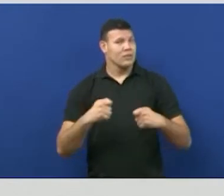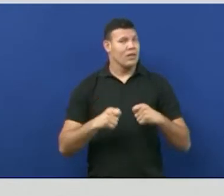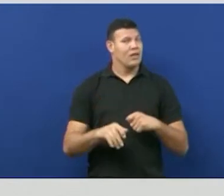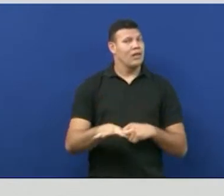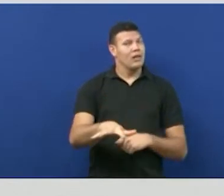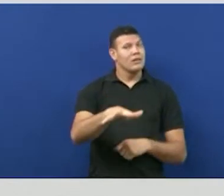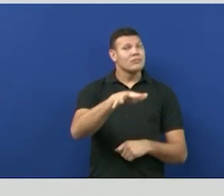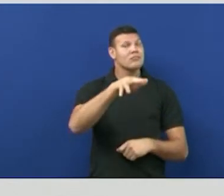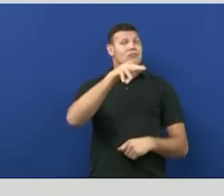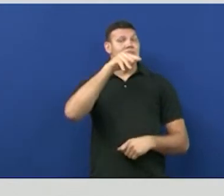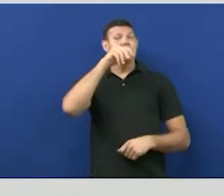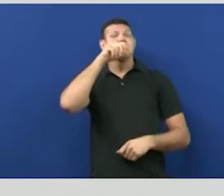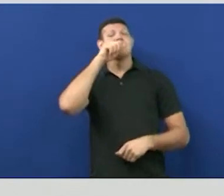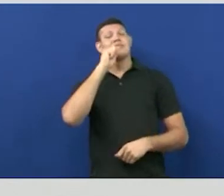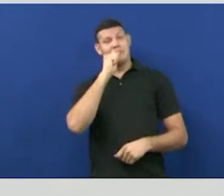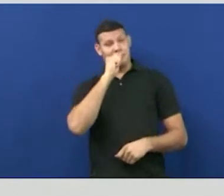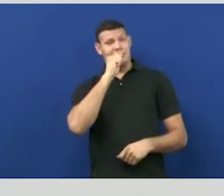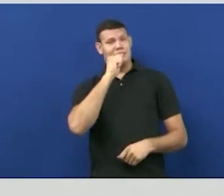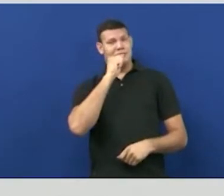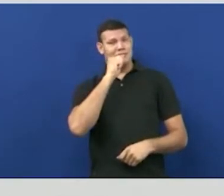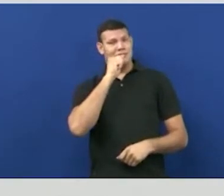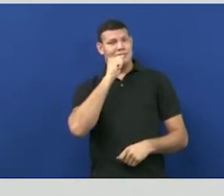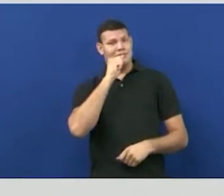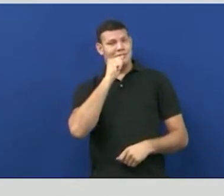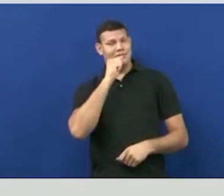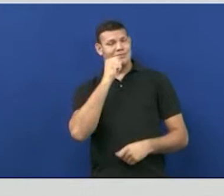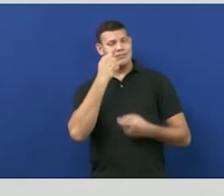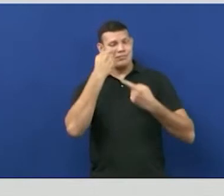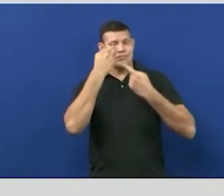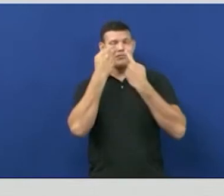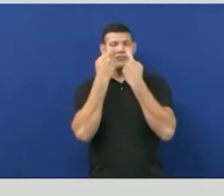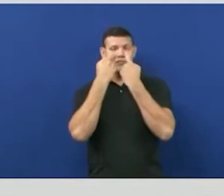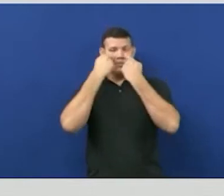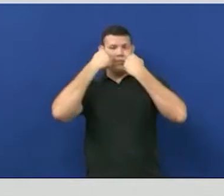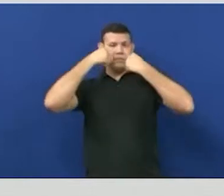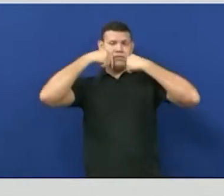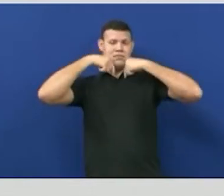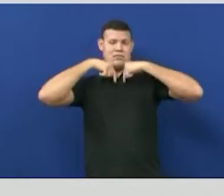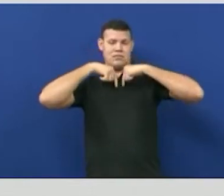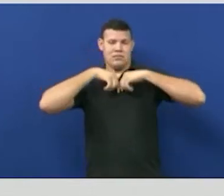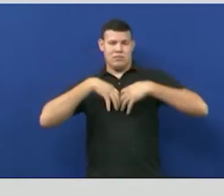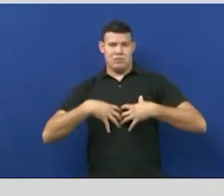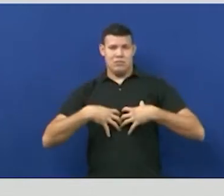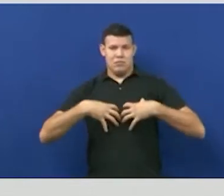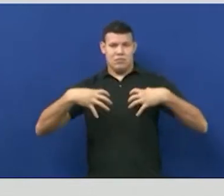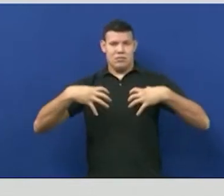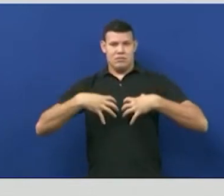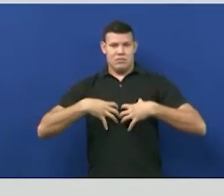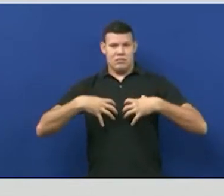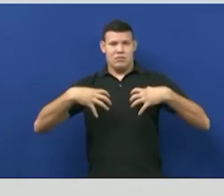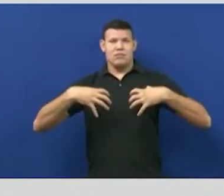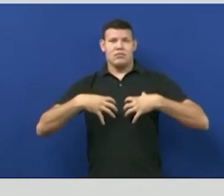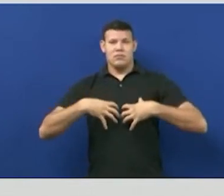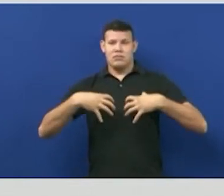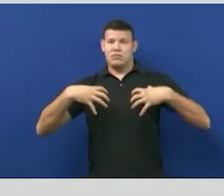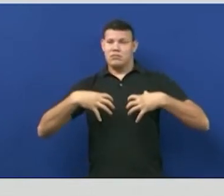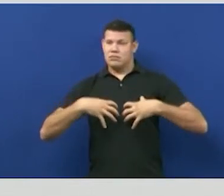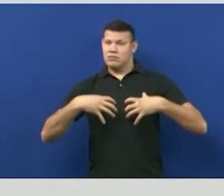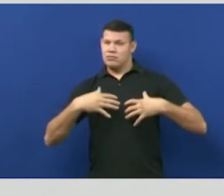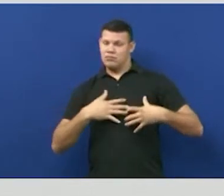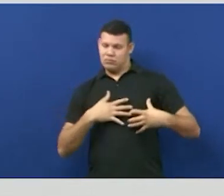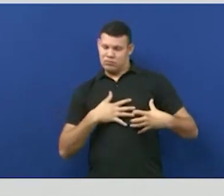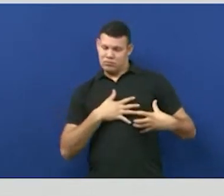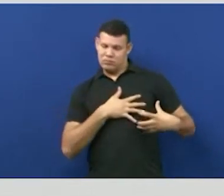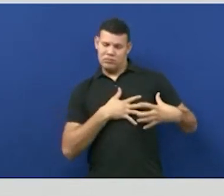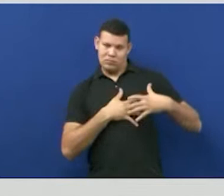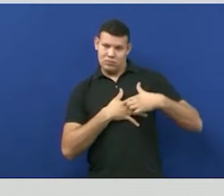precisamos respirar o ar para que ele entre nos nossos pulmões e chegue até aos capilares do pulmão, ou